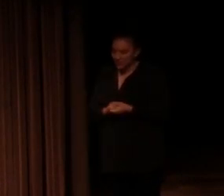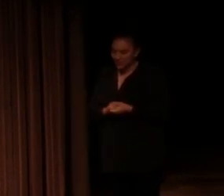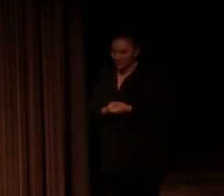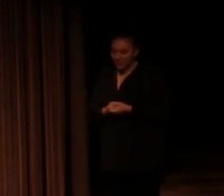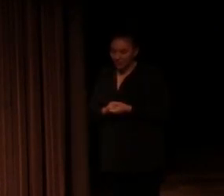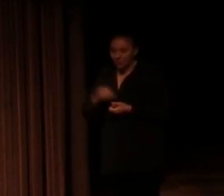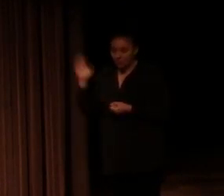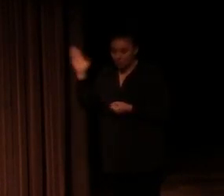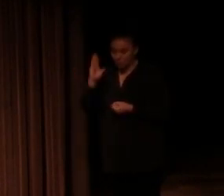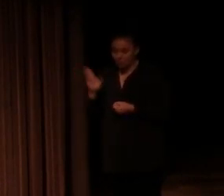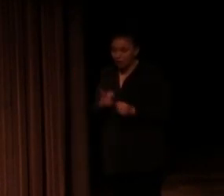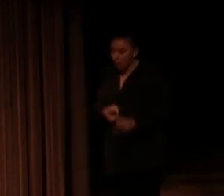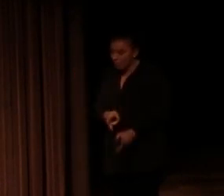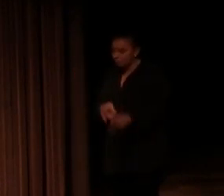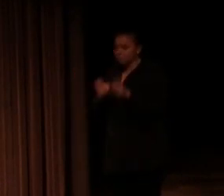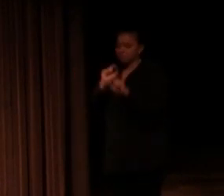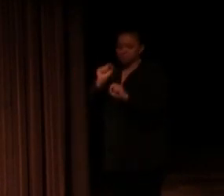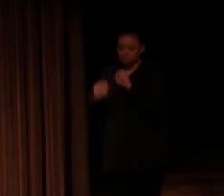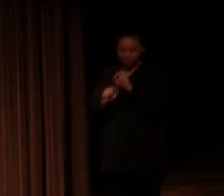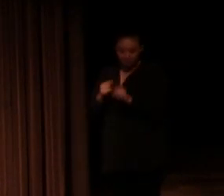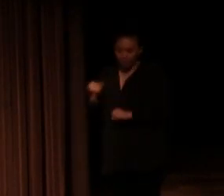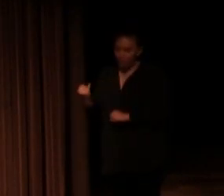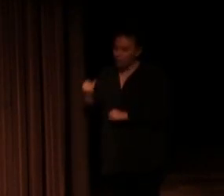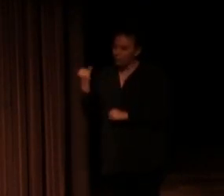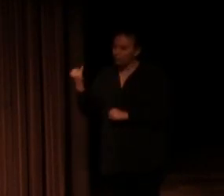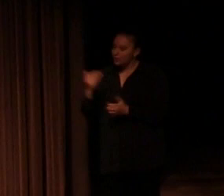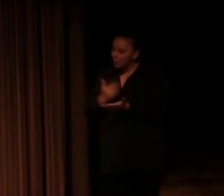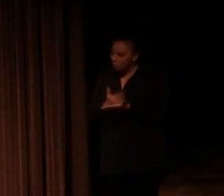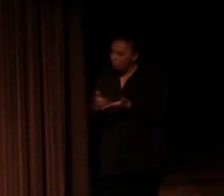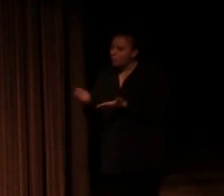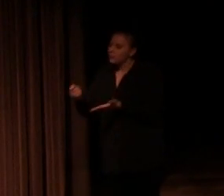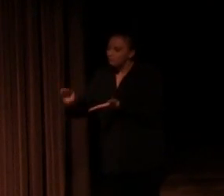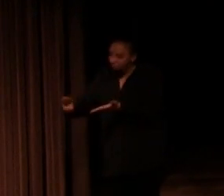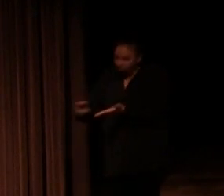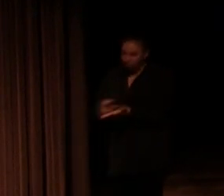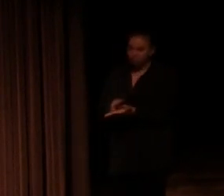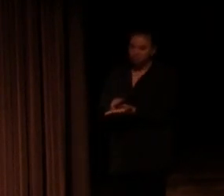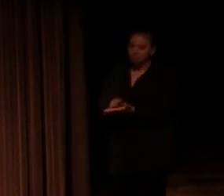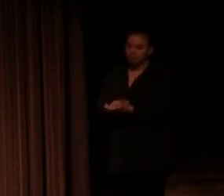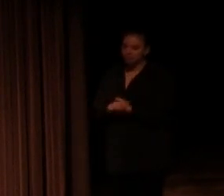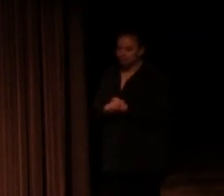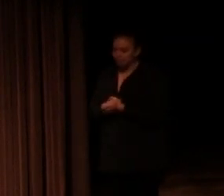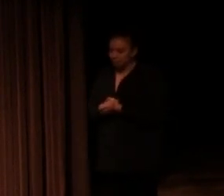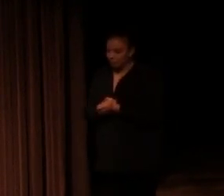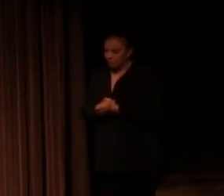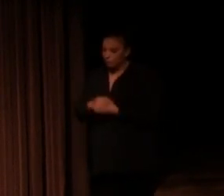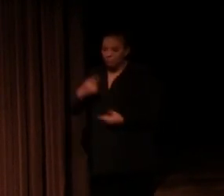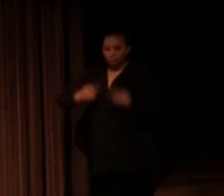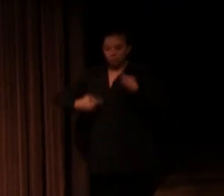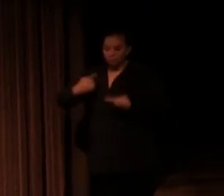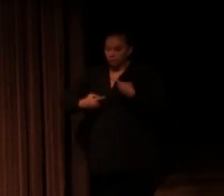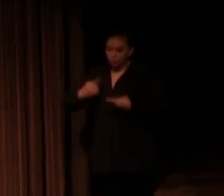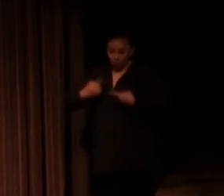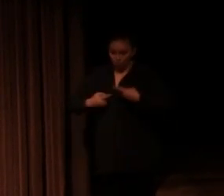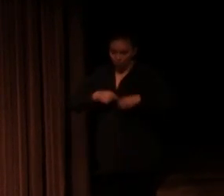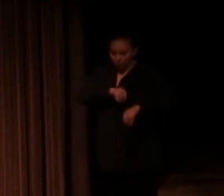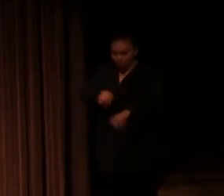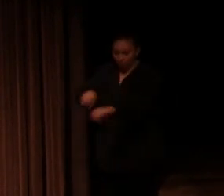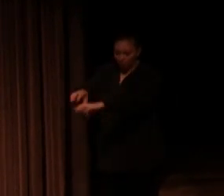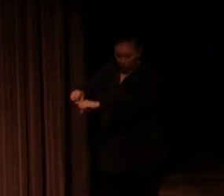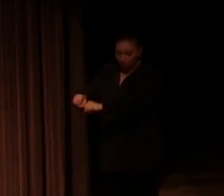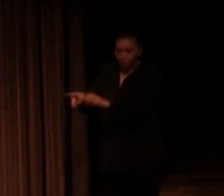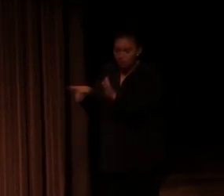país então percebe a importância disso e começa a investir com uma política educacional voltada à primeira